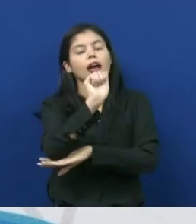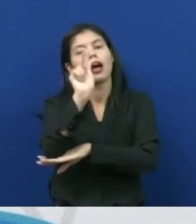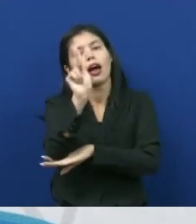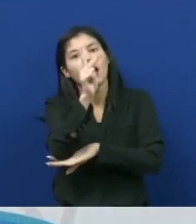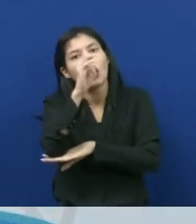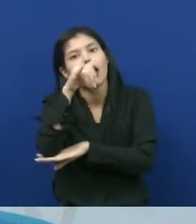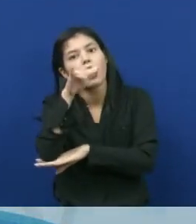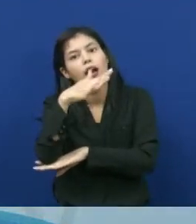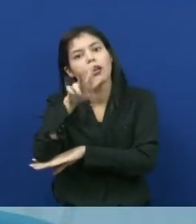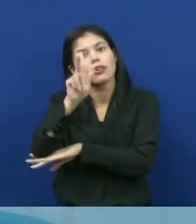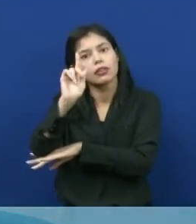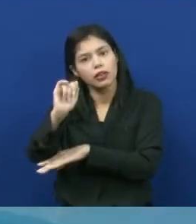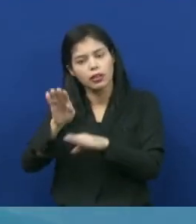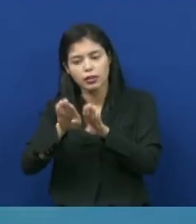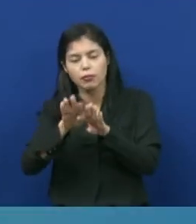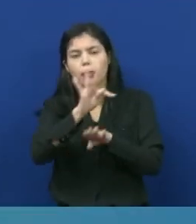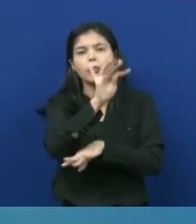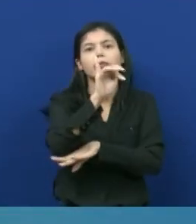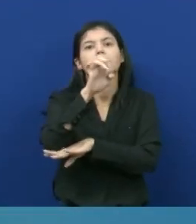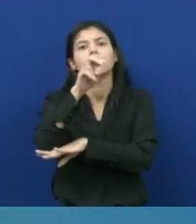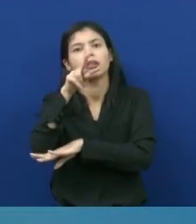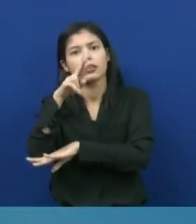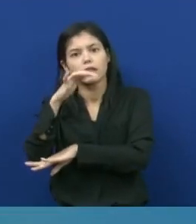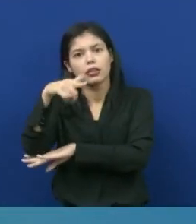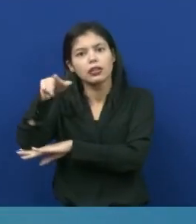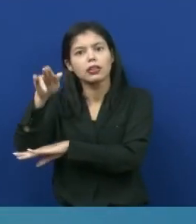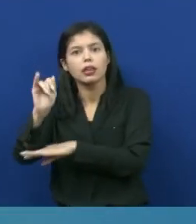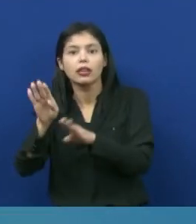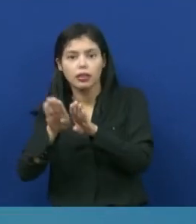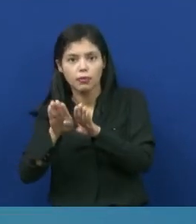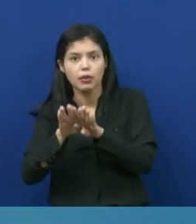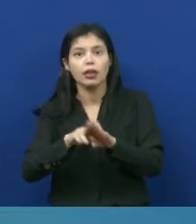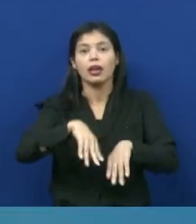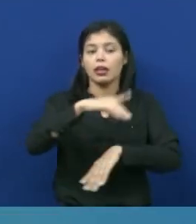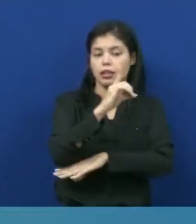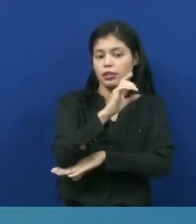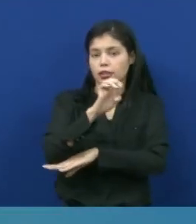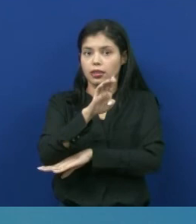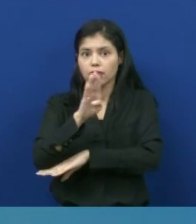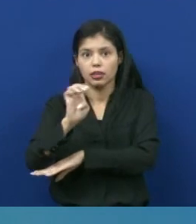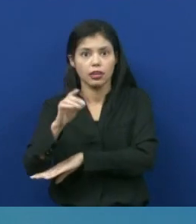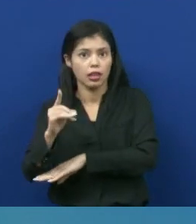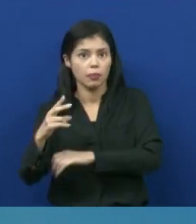verbo no infinitivo, tener que, mais um verbo no infinitivo, e o do verbo dever,